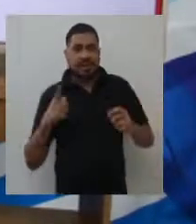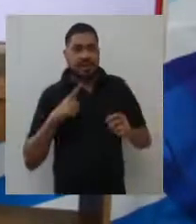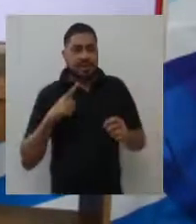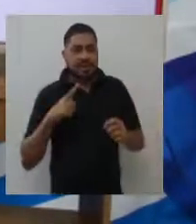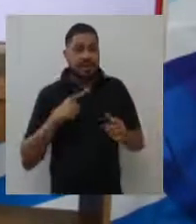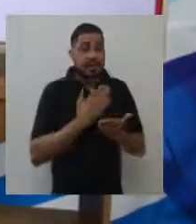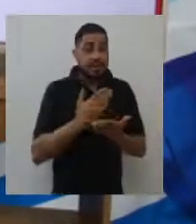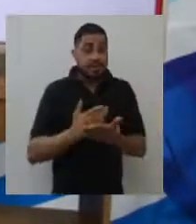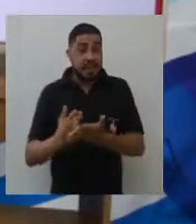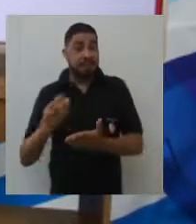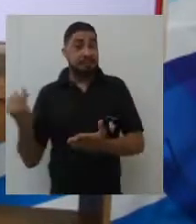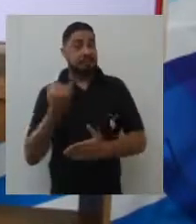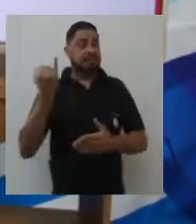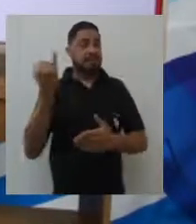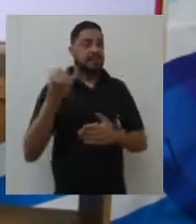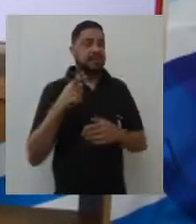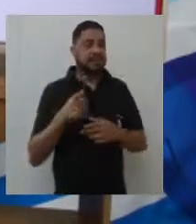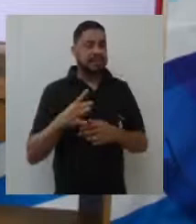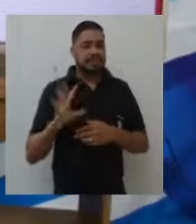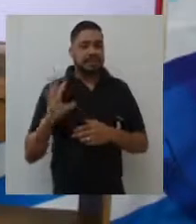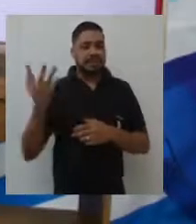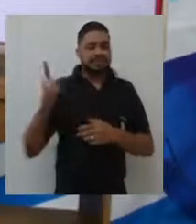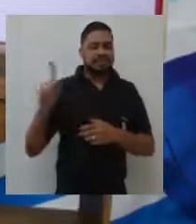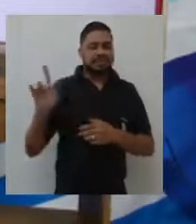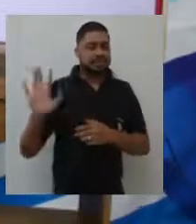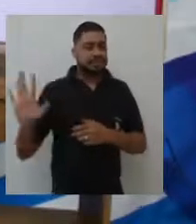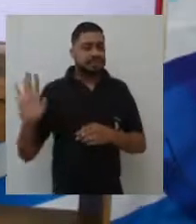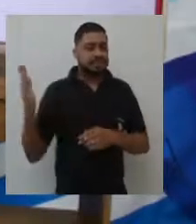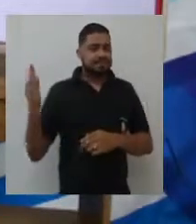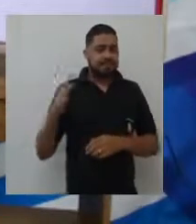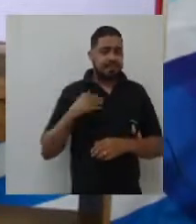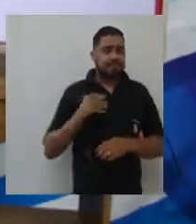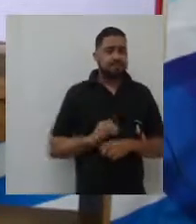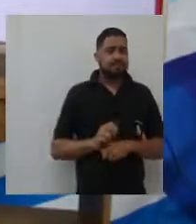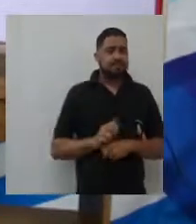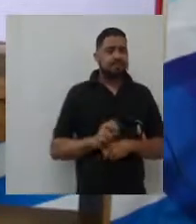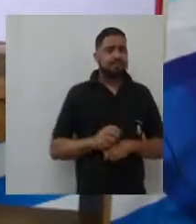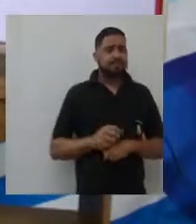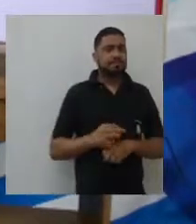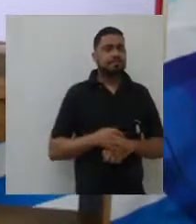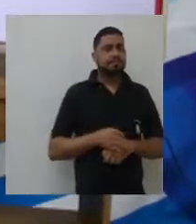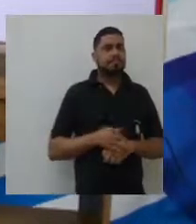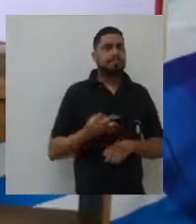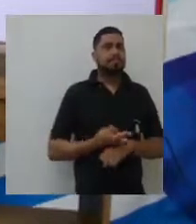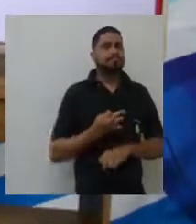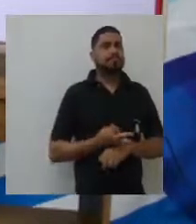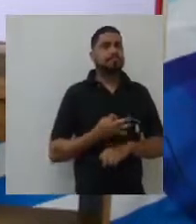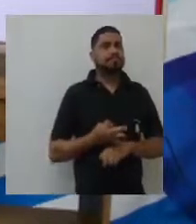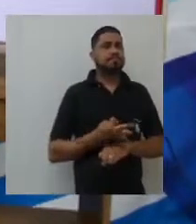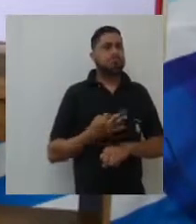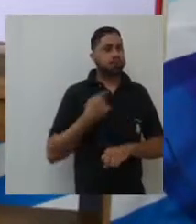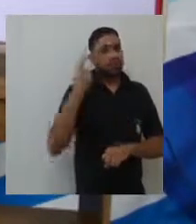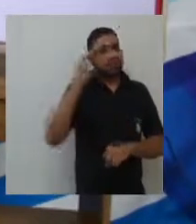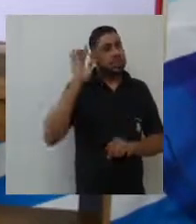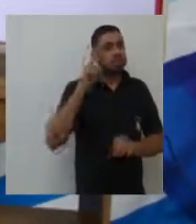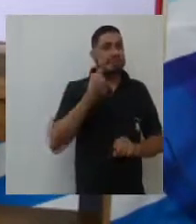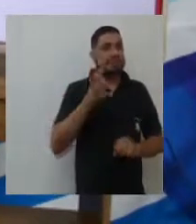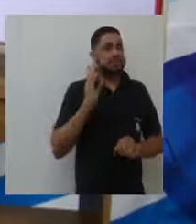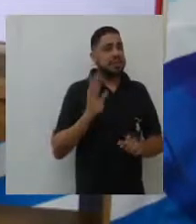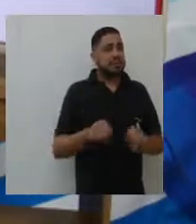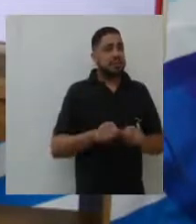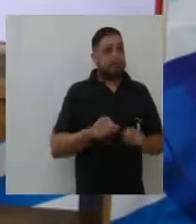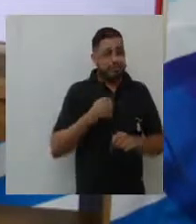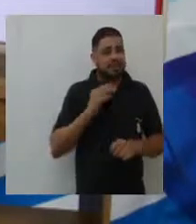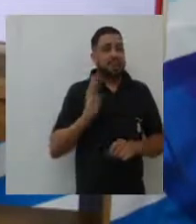tudo, aí você resolve não ir no banheiro, você fica lá, sentado no sofá, se prende, eu não sei se você passou por isso, mas eu já passei. Aí